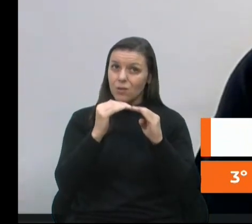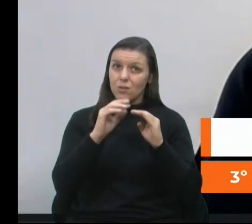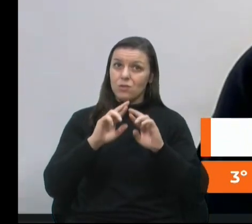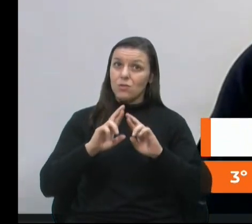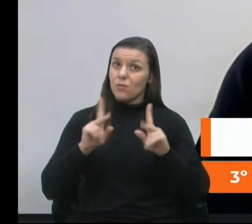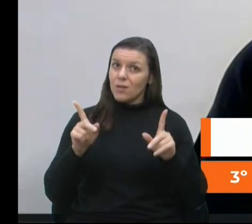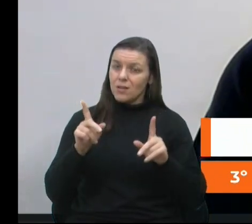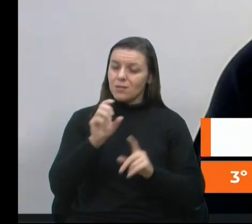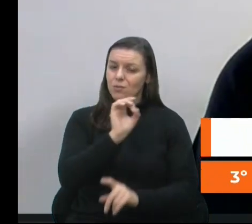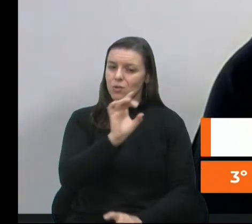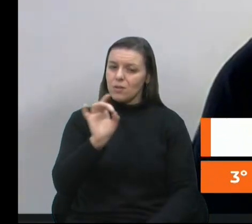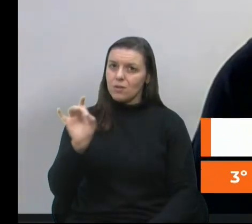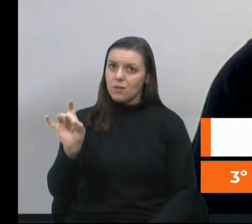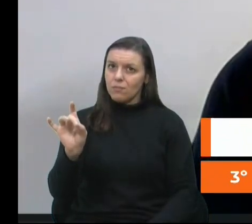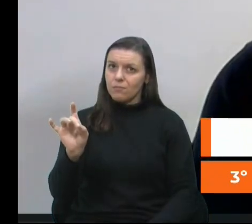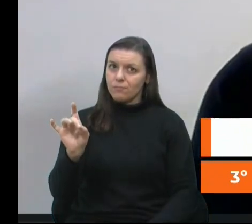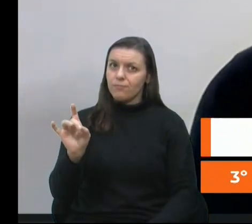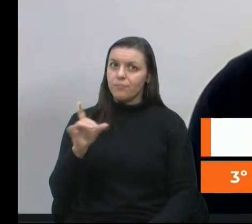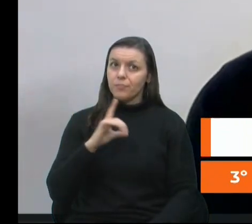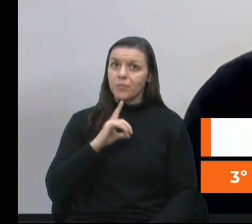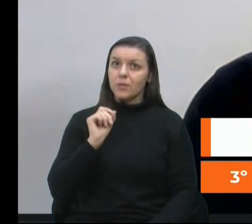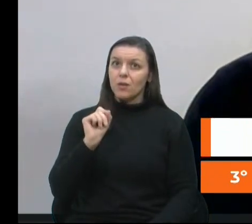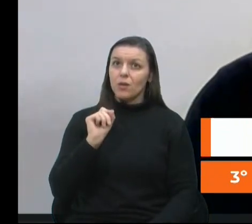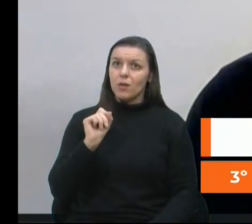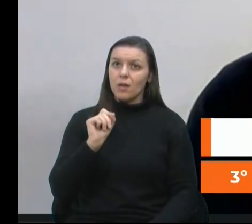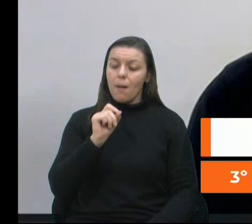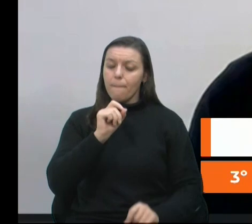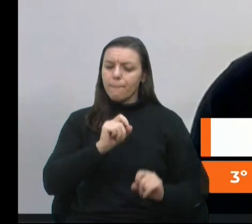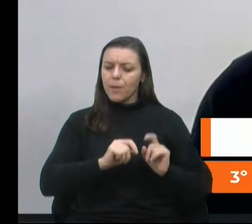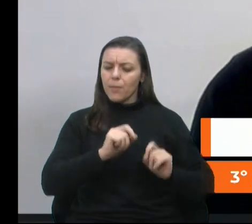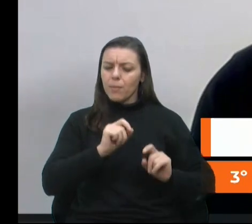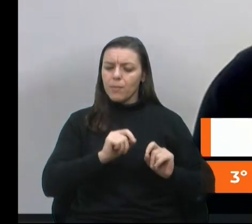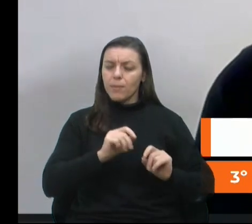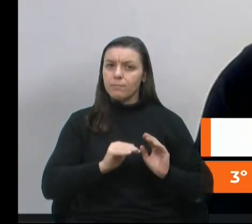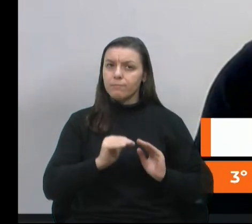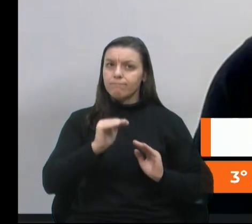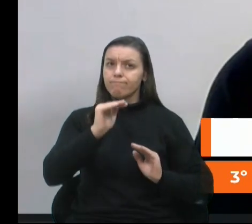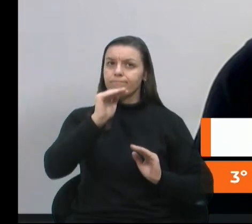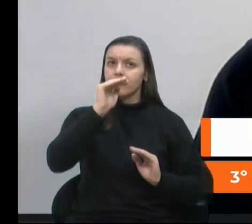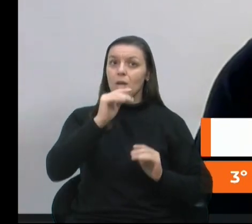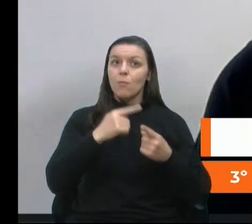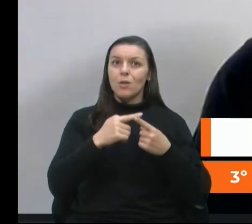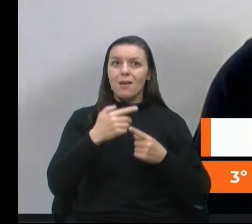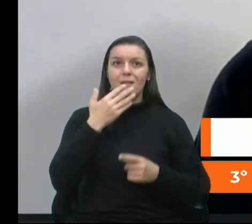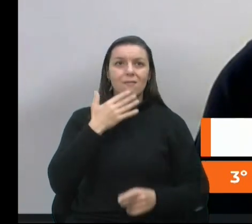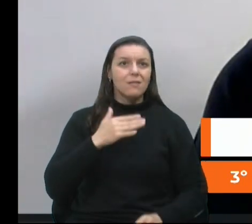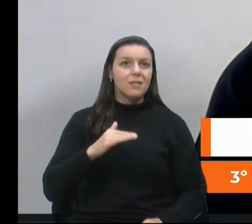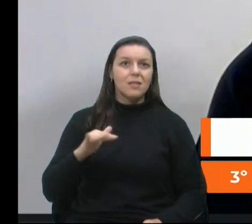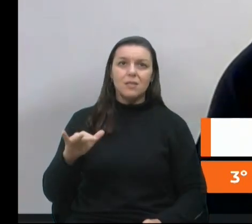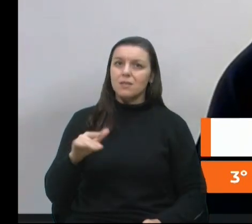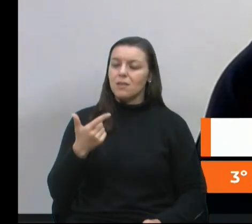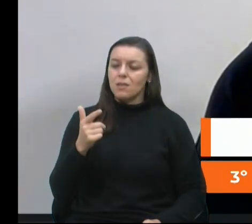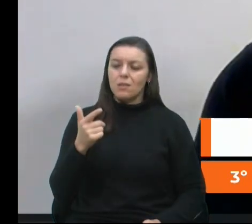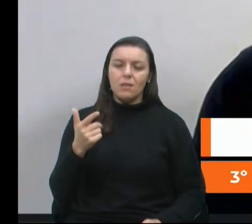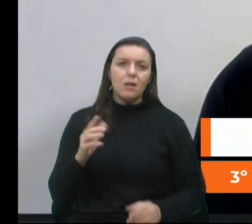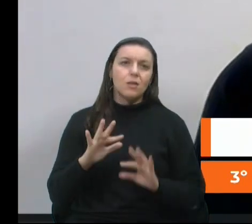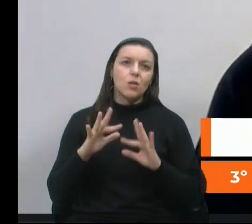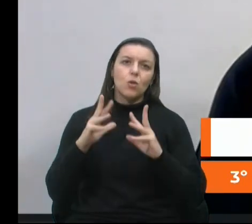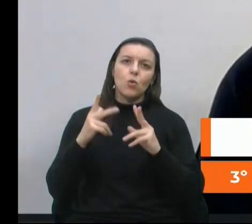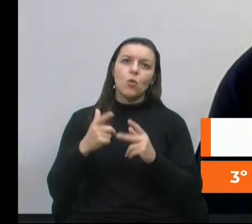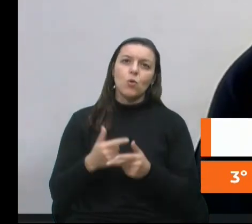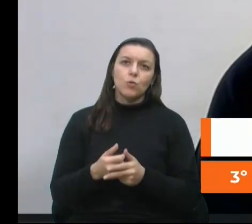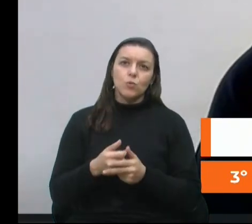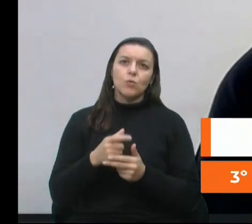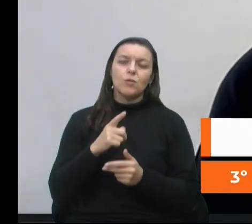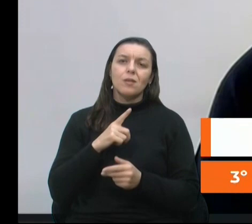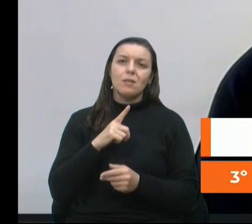de cada um. E isso são sementinhas para quando ele tiver maior. Porque na infância não são todos que fazem ainda